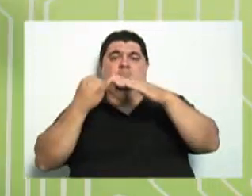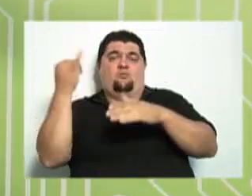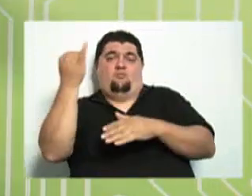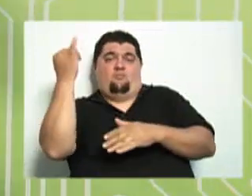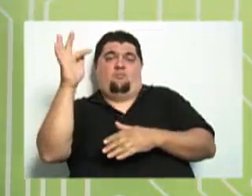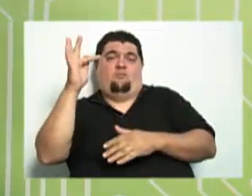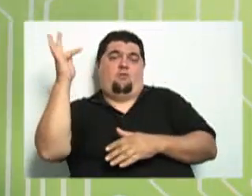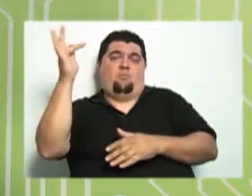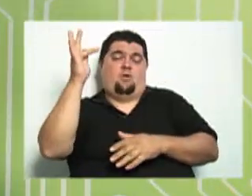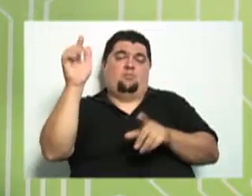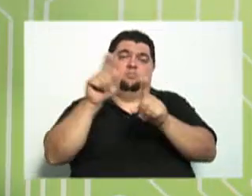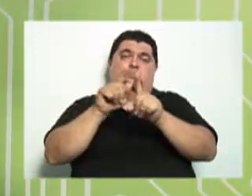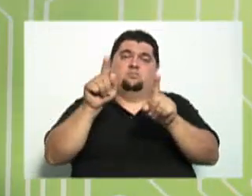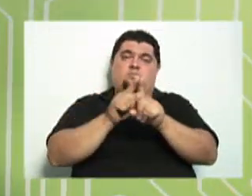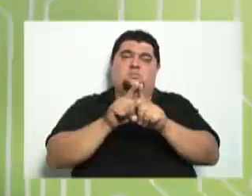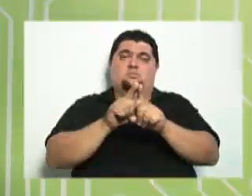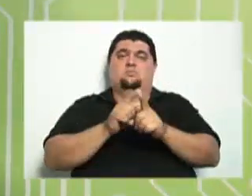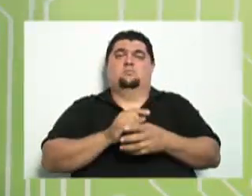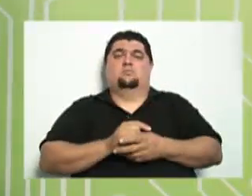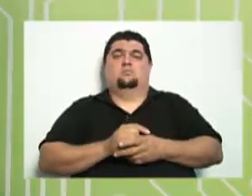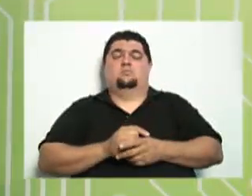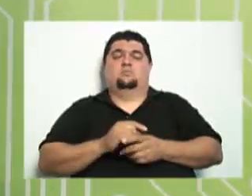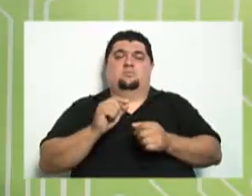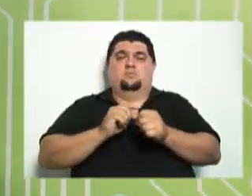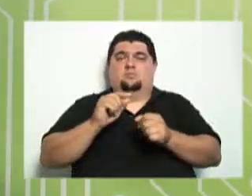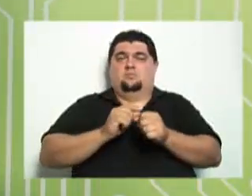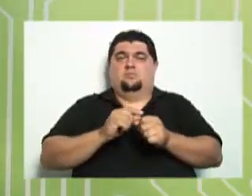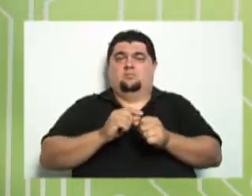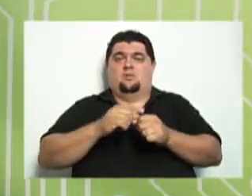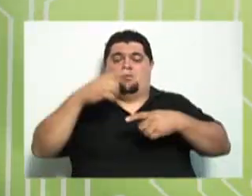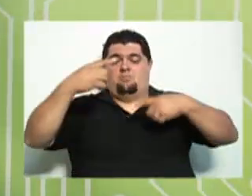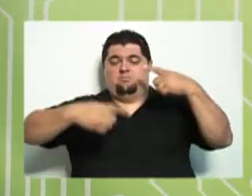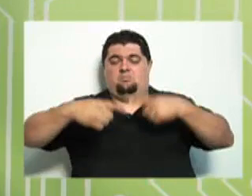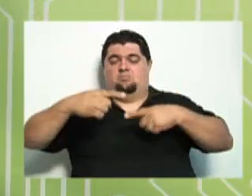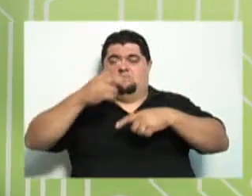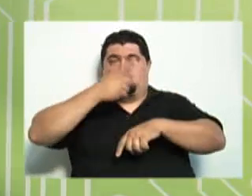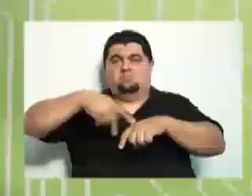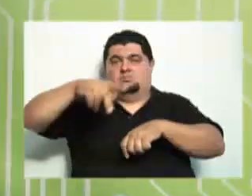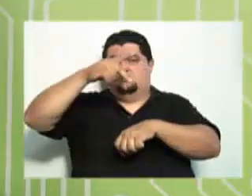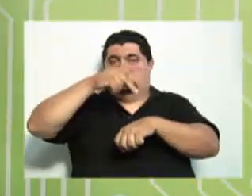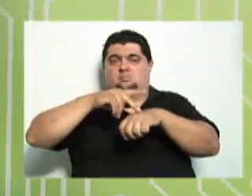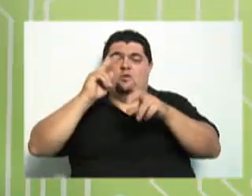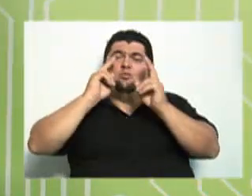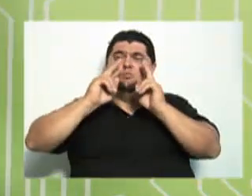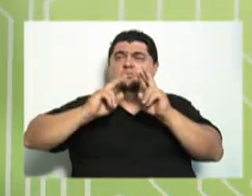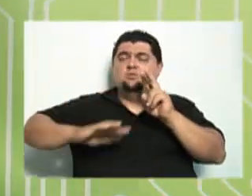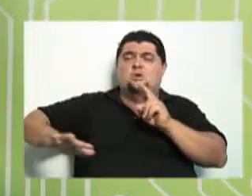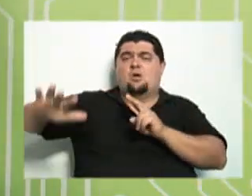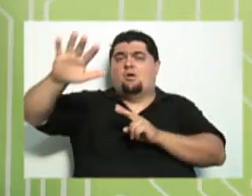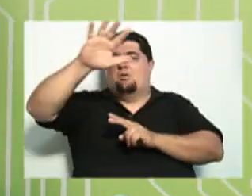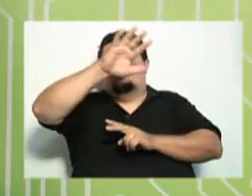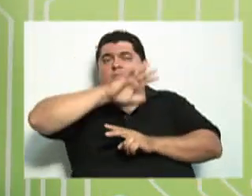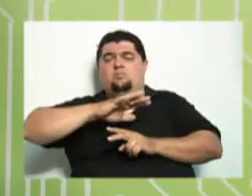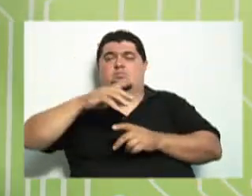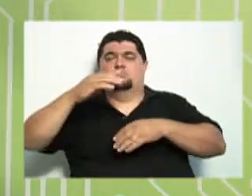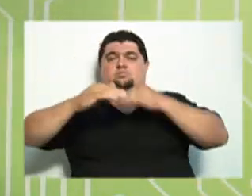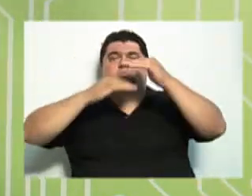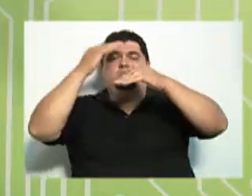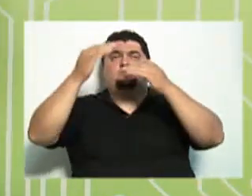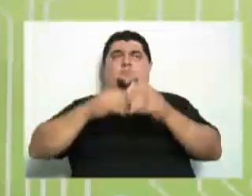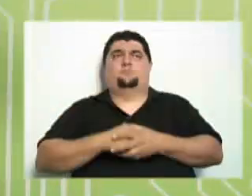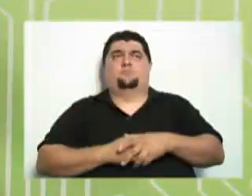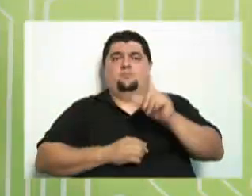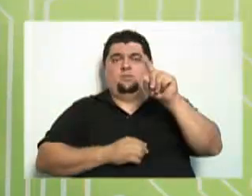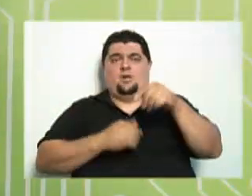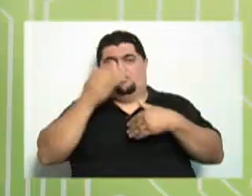informais, que vão juntas formar essa questão de uma política nacional, uma visão nacional visando o desenvolvimento. Mas é isso